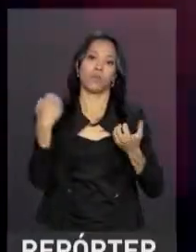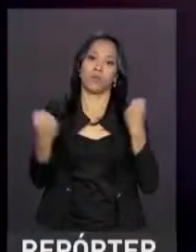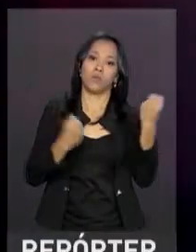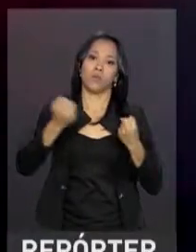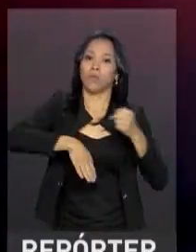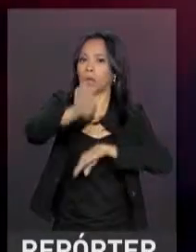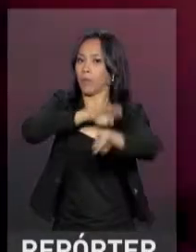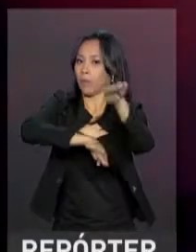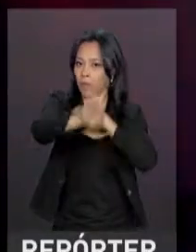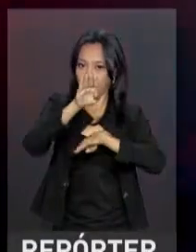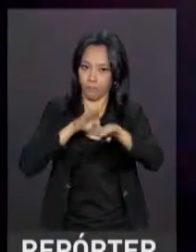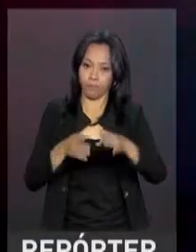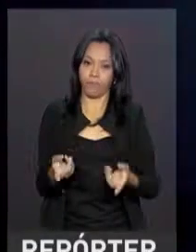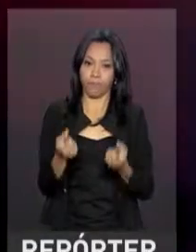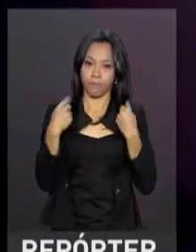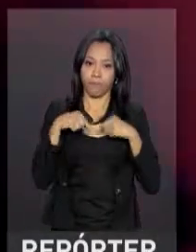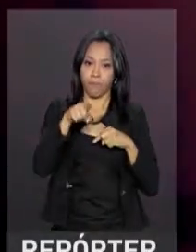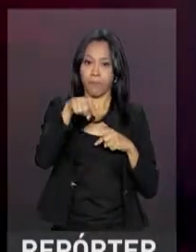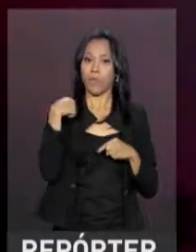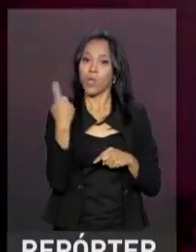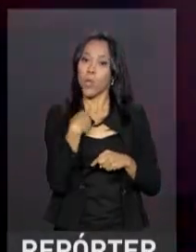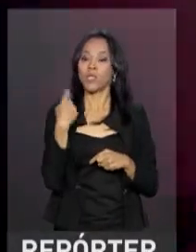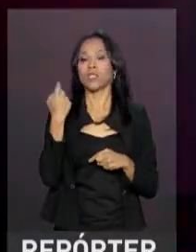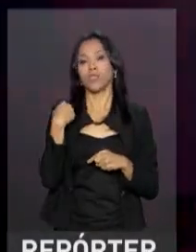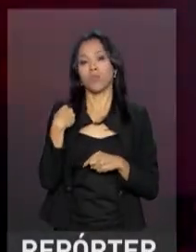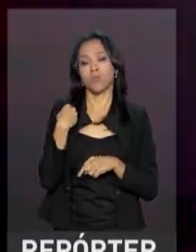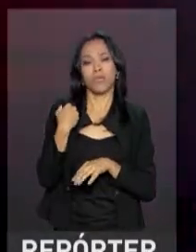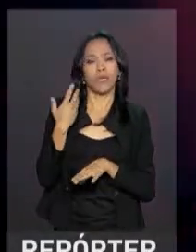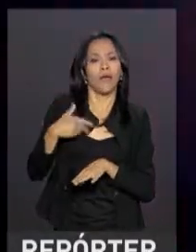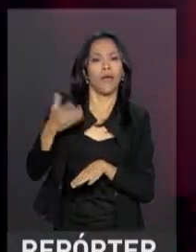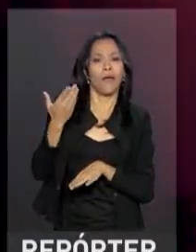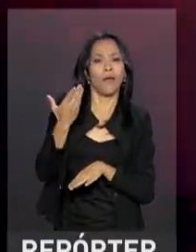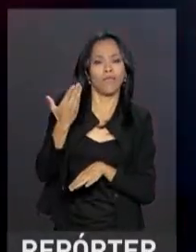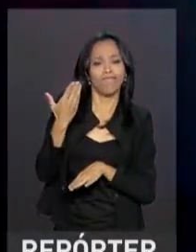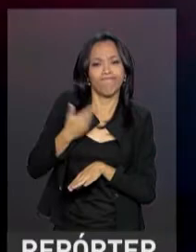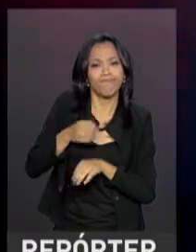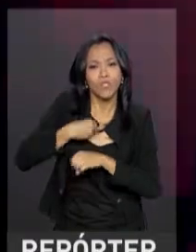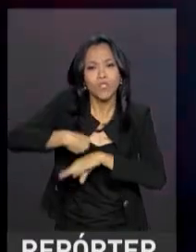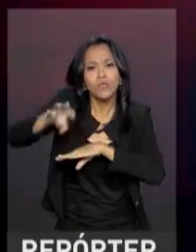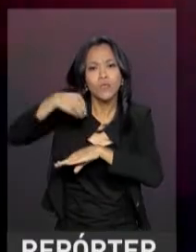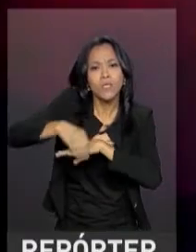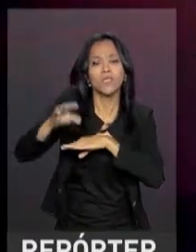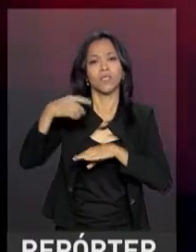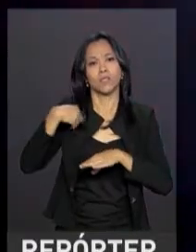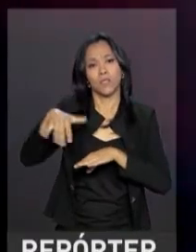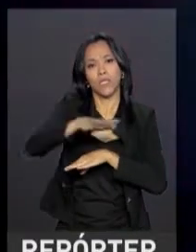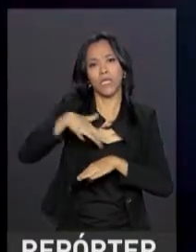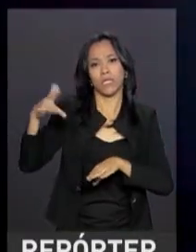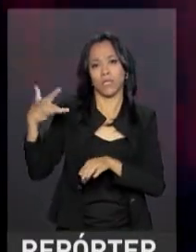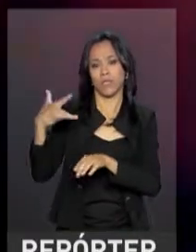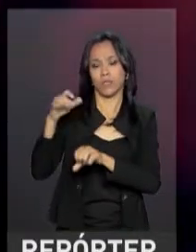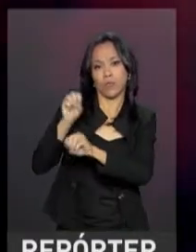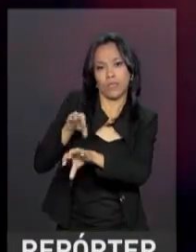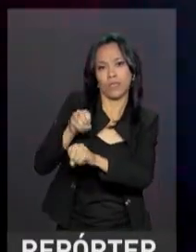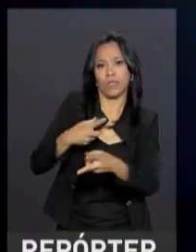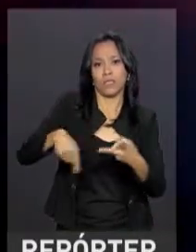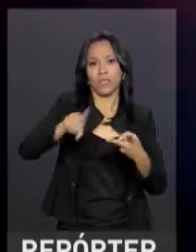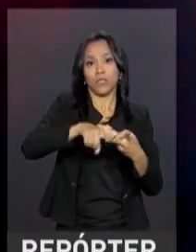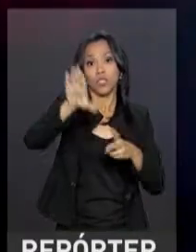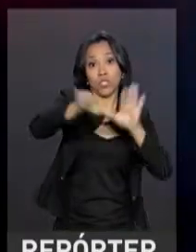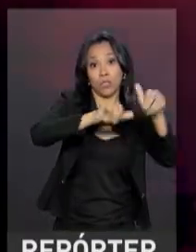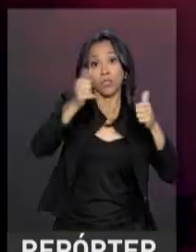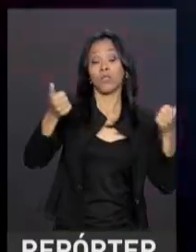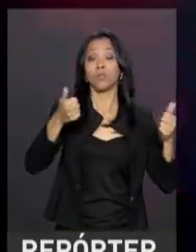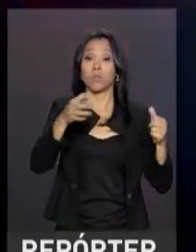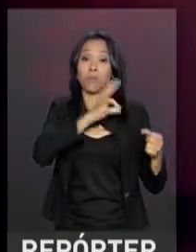Nós estamos retomando investimentos em educação no trânsito, retomando campanhas, chamando as instituições que são parceiras, Polícia Rodoviária